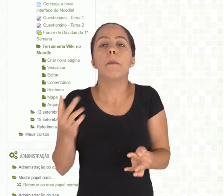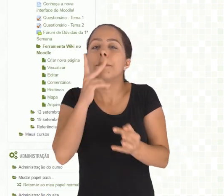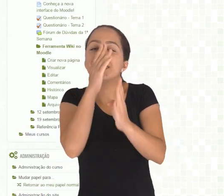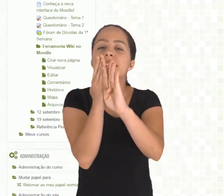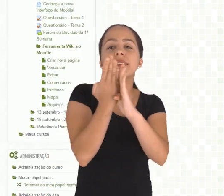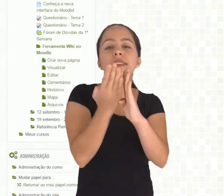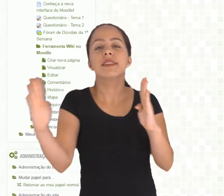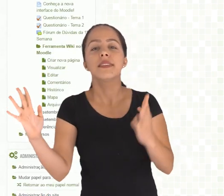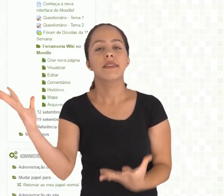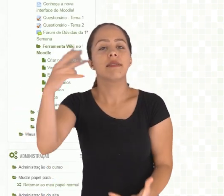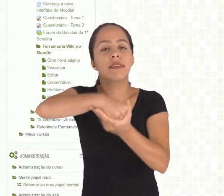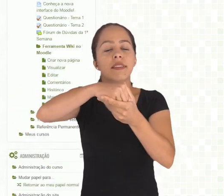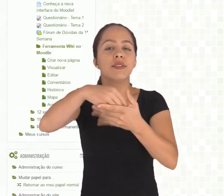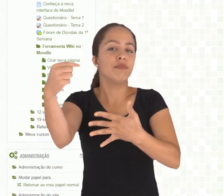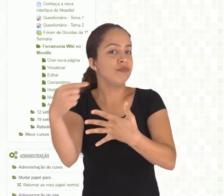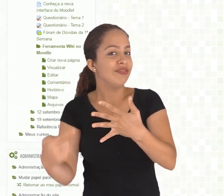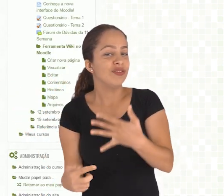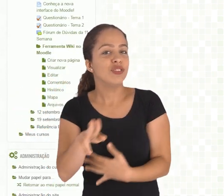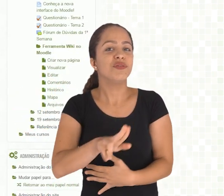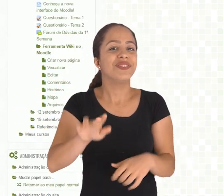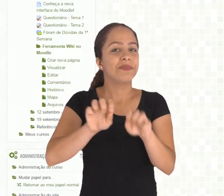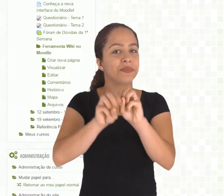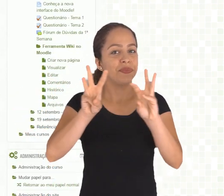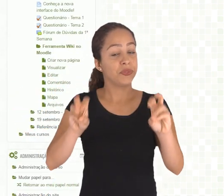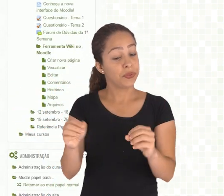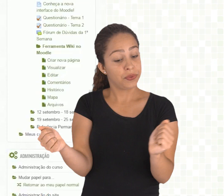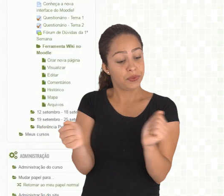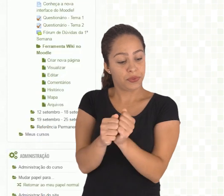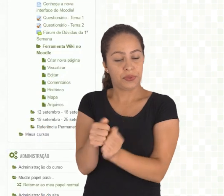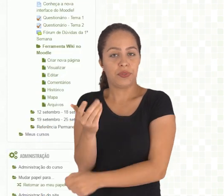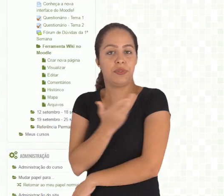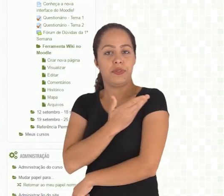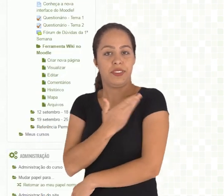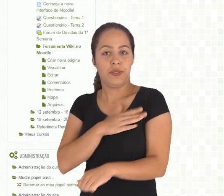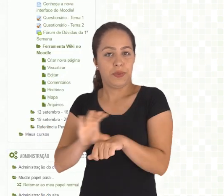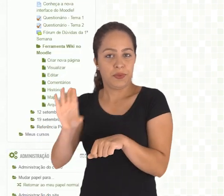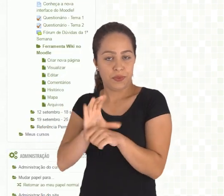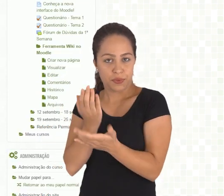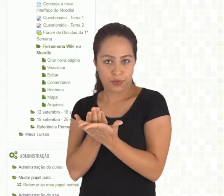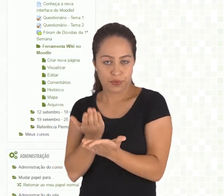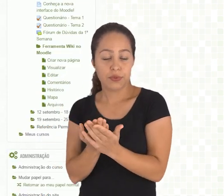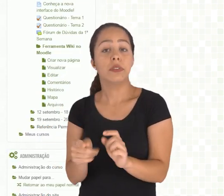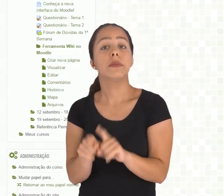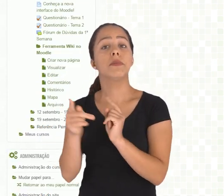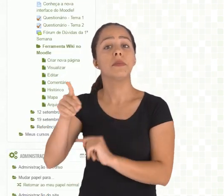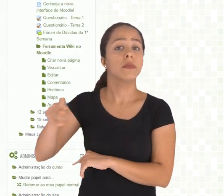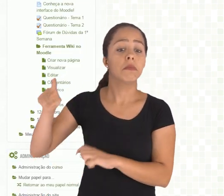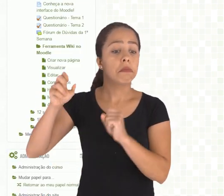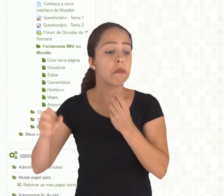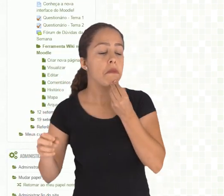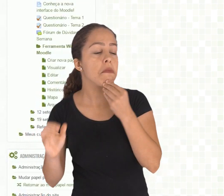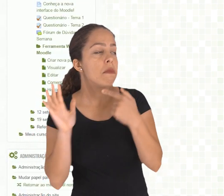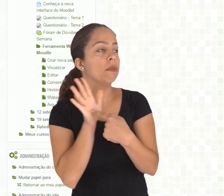enciclopédia conectada né dentro do dentro do próprio recurso que você vai montar com os seus colegas de curso ou que um professor pode